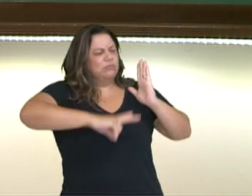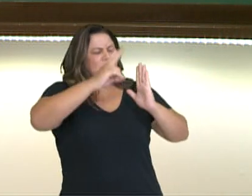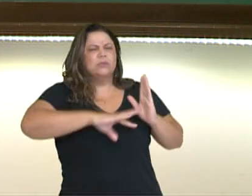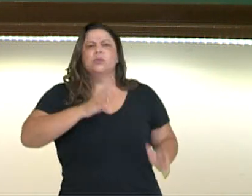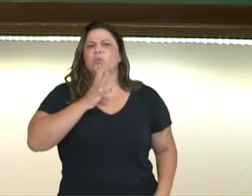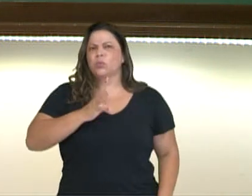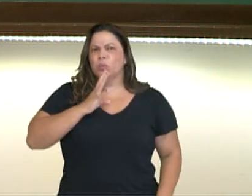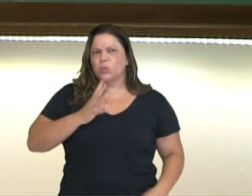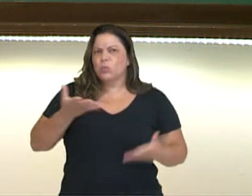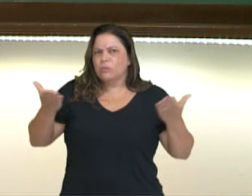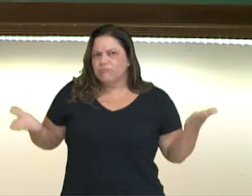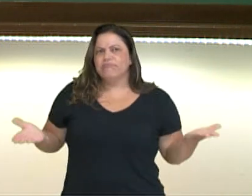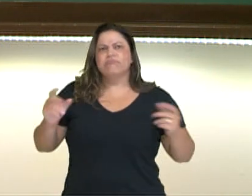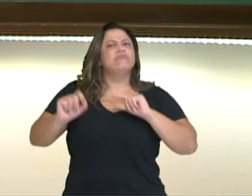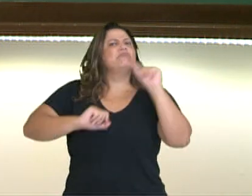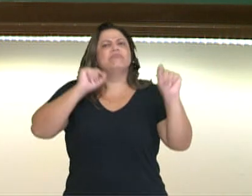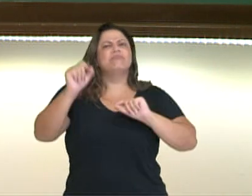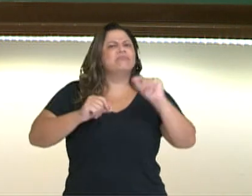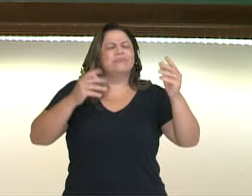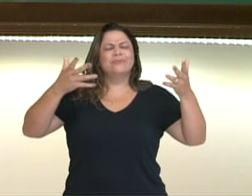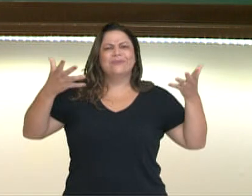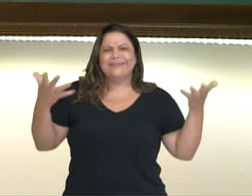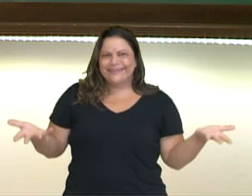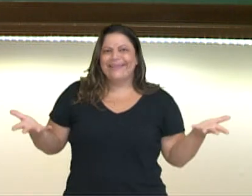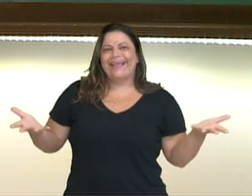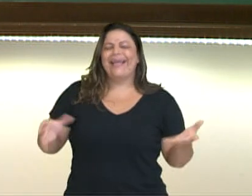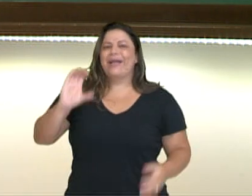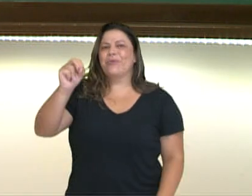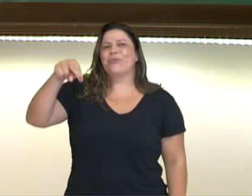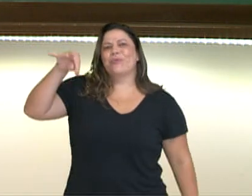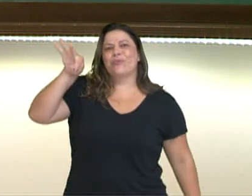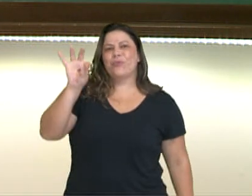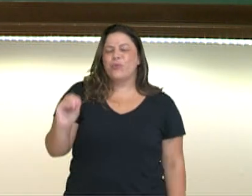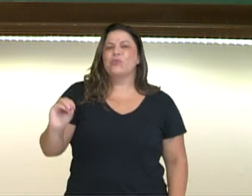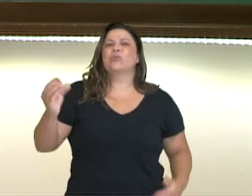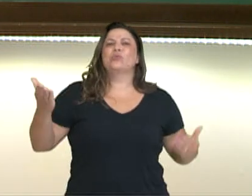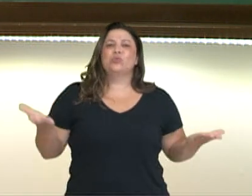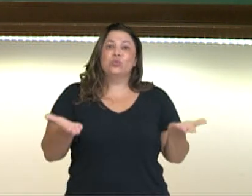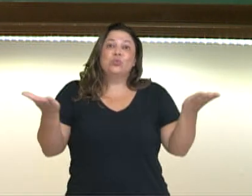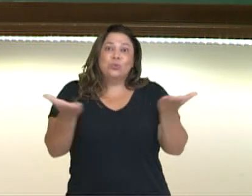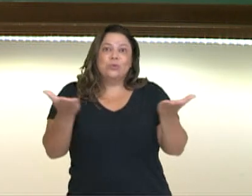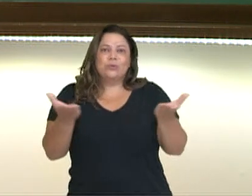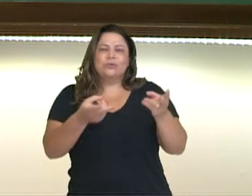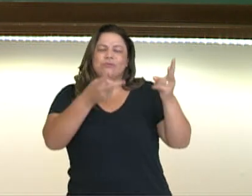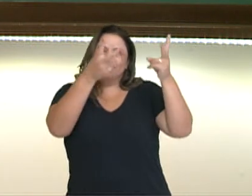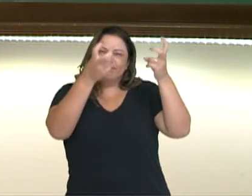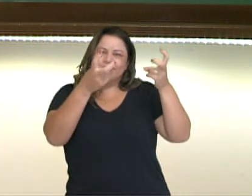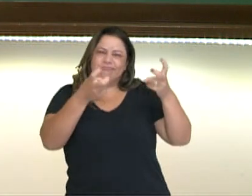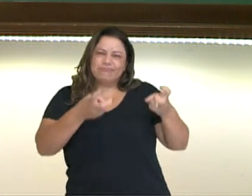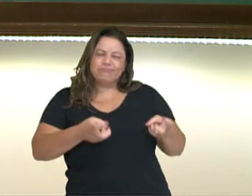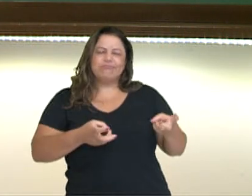contos? Como que é para você essa questão do conto? Hoje vamos analisar um conto.